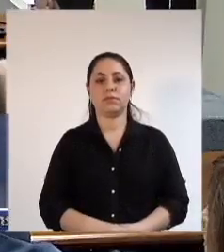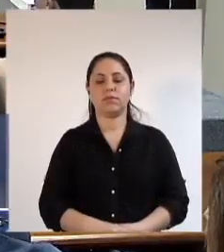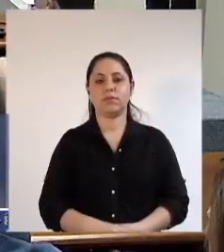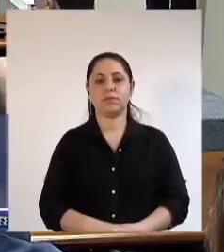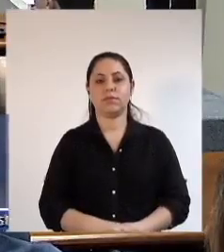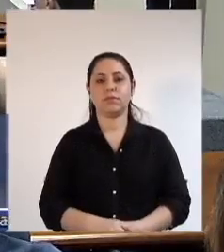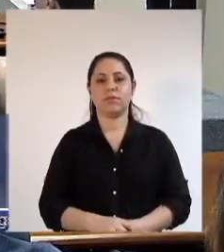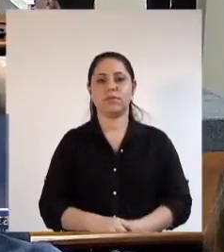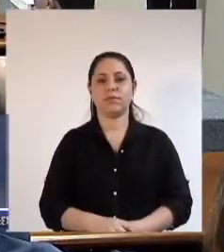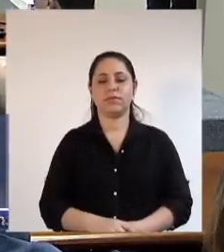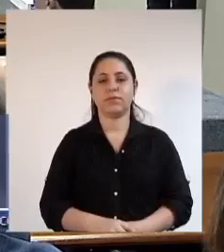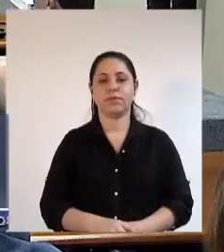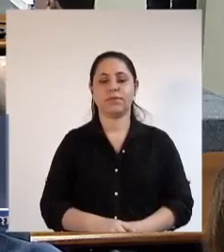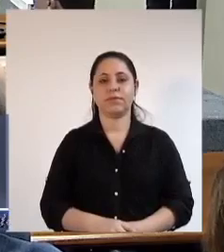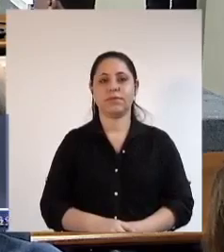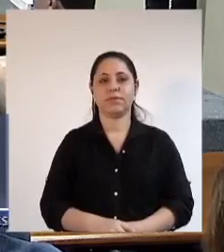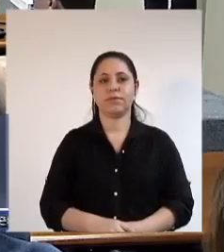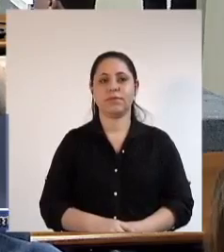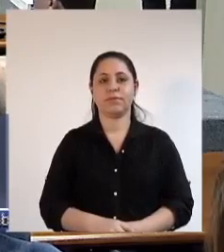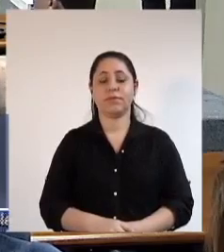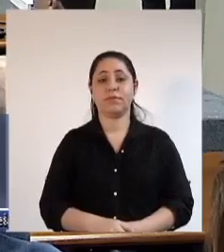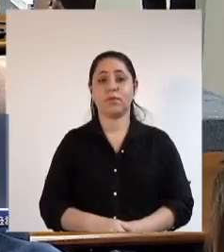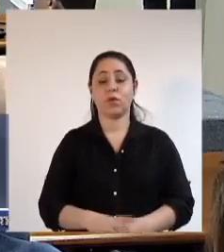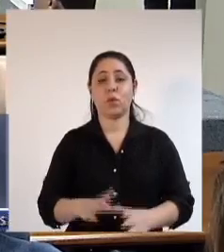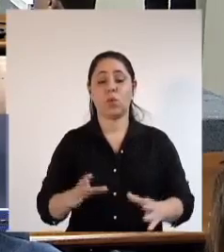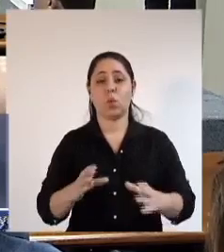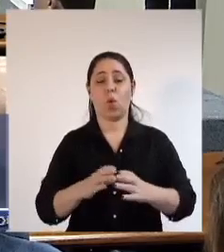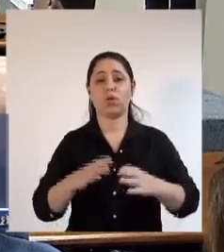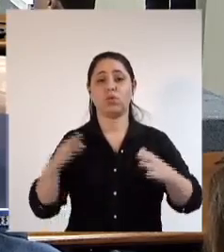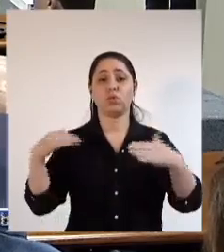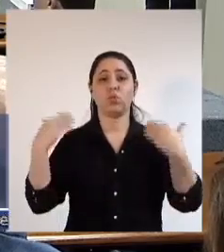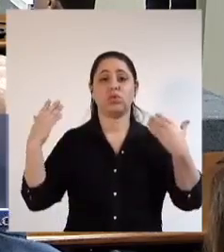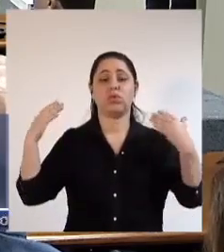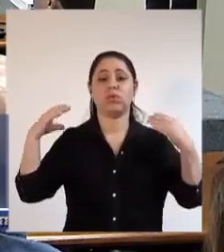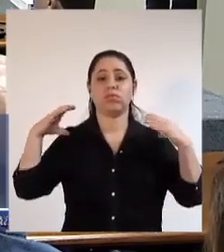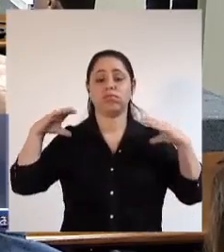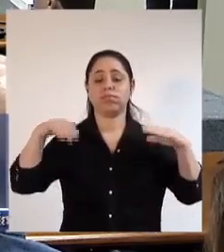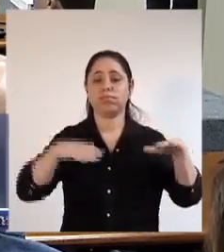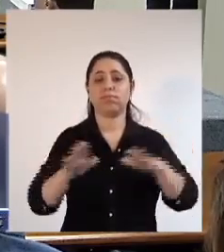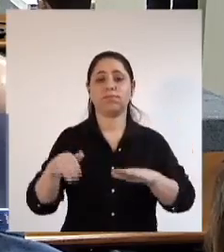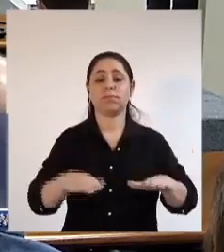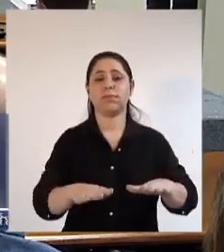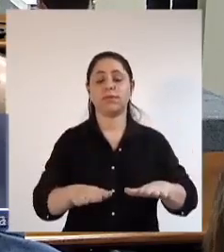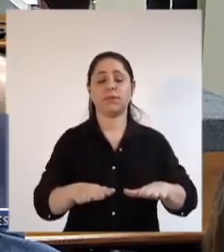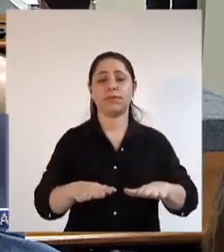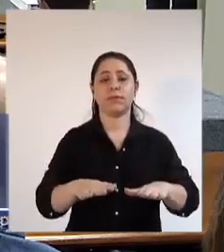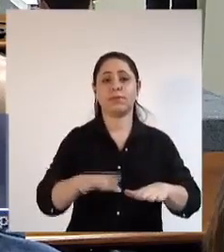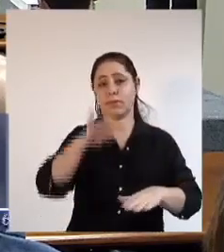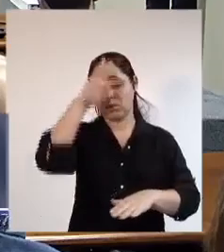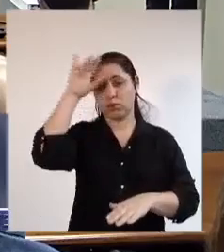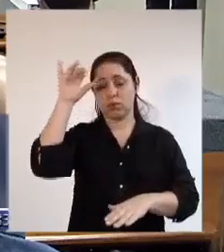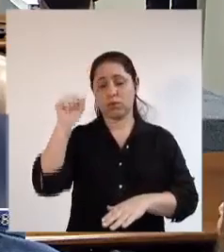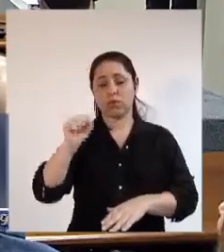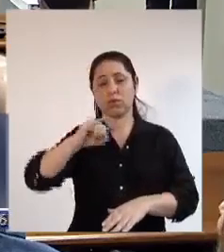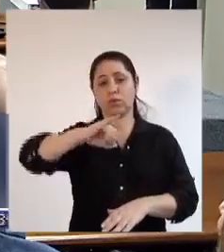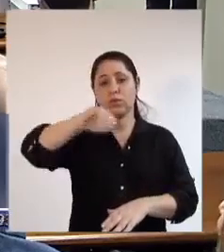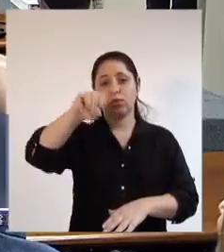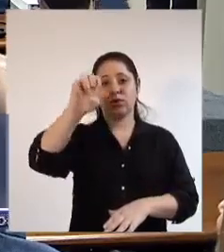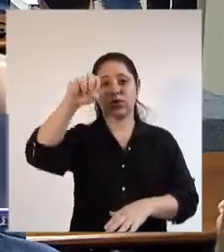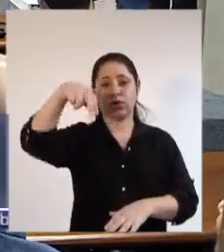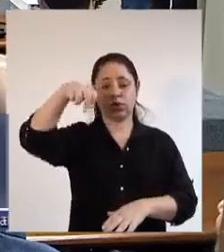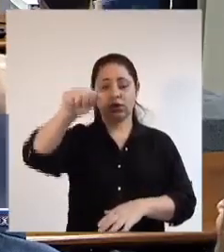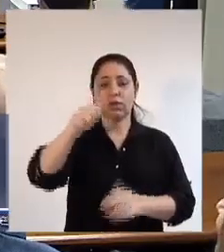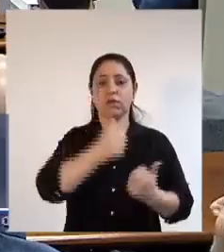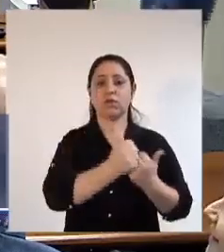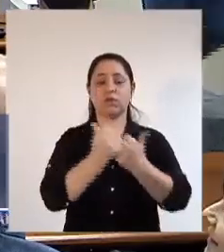também pela fundação de turismo do mato grosso do sul titular geancarlo de lima merigue e suplente